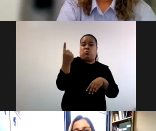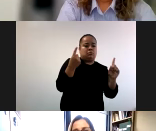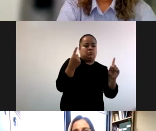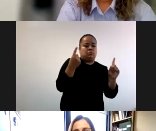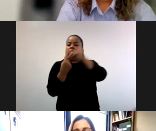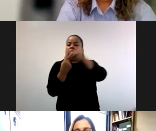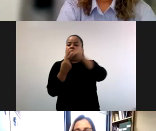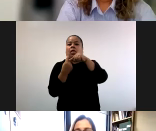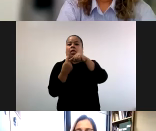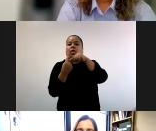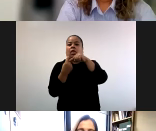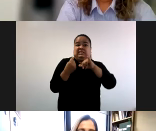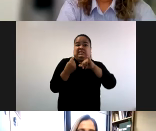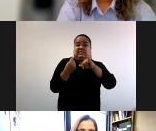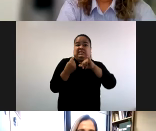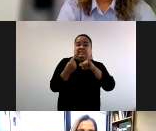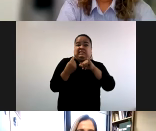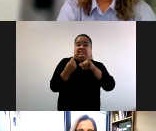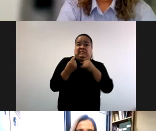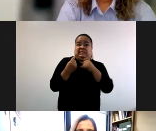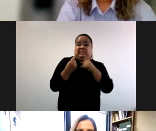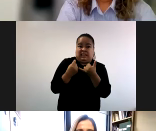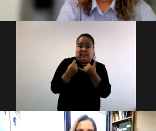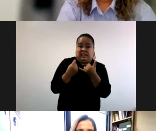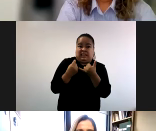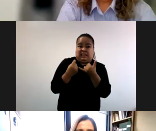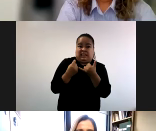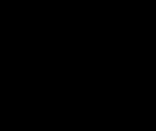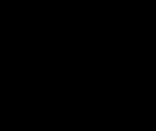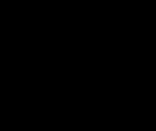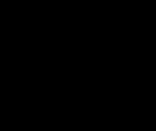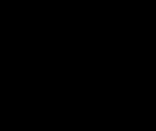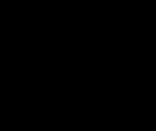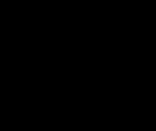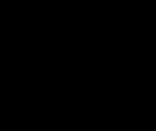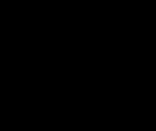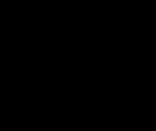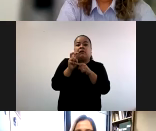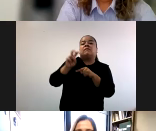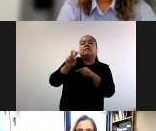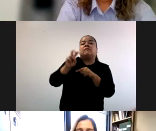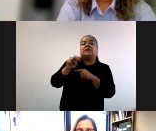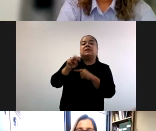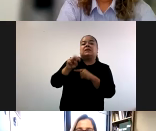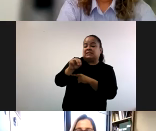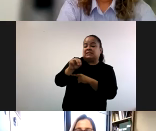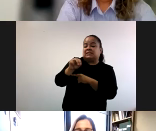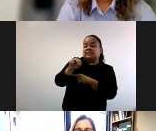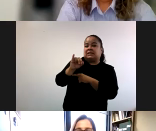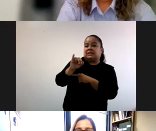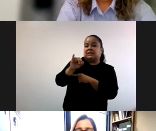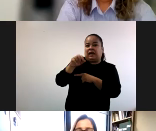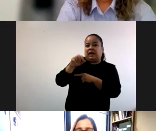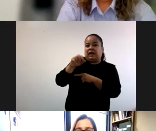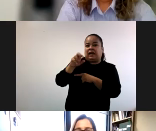um paciente que tinha antecedentes de viagens à Nigéria. 7 dias depois, em 14